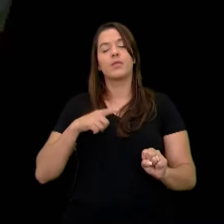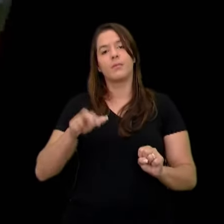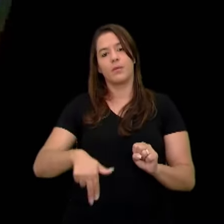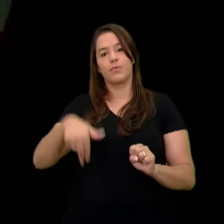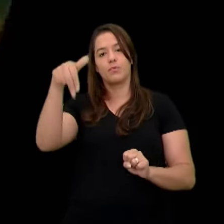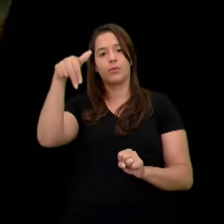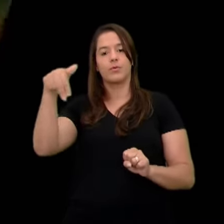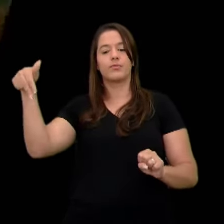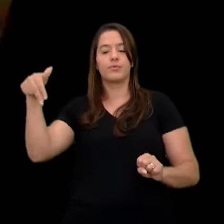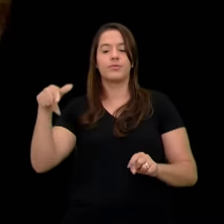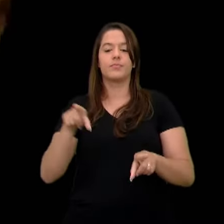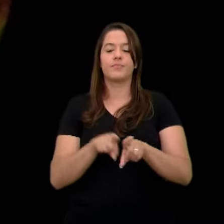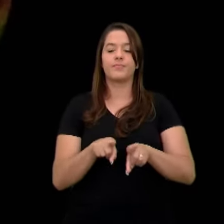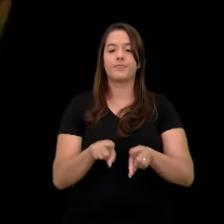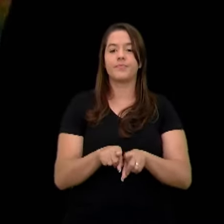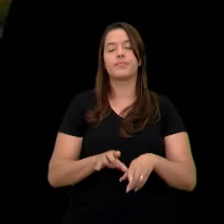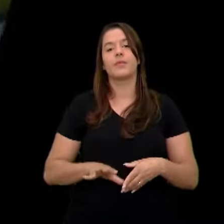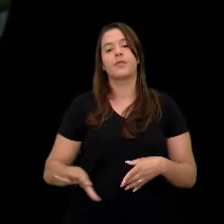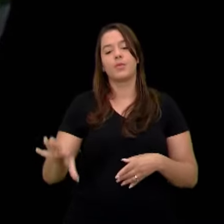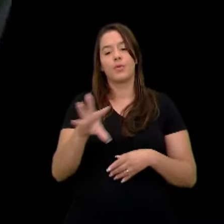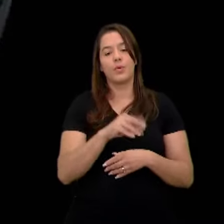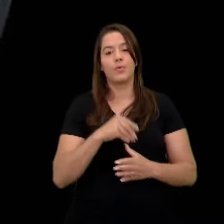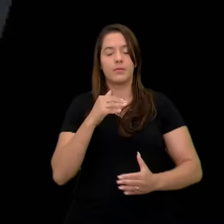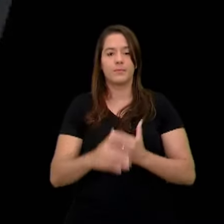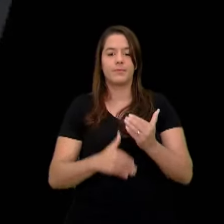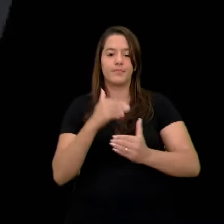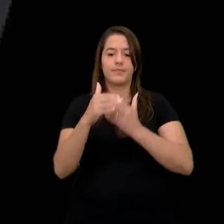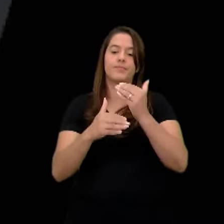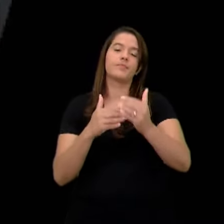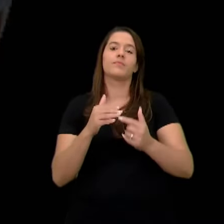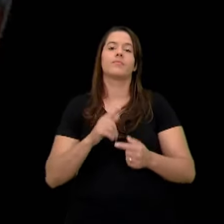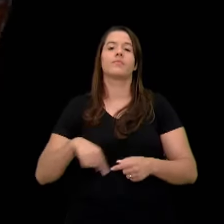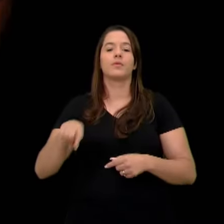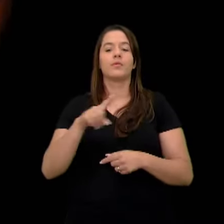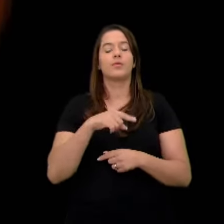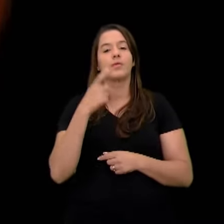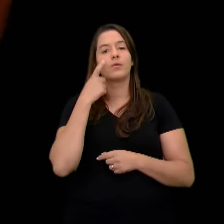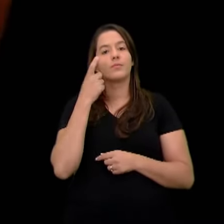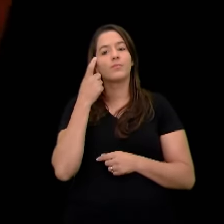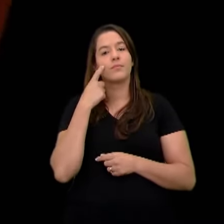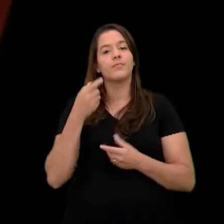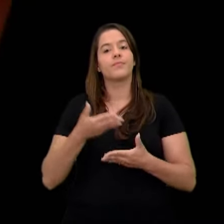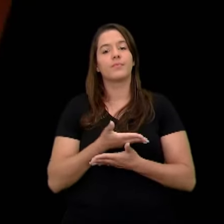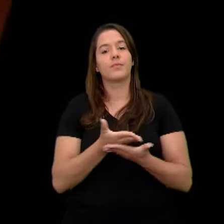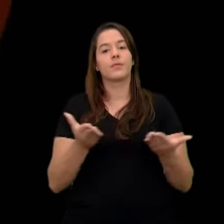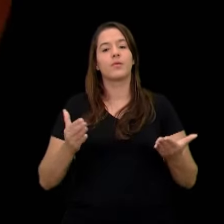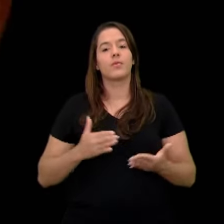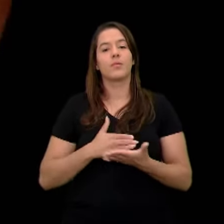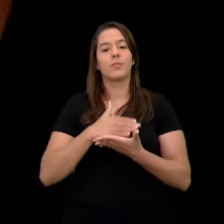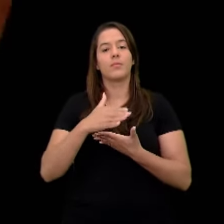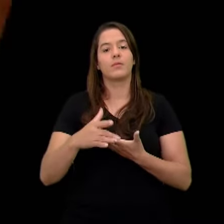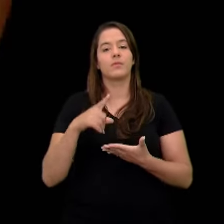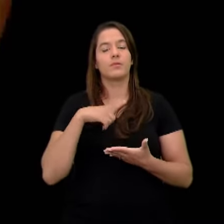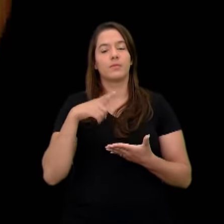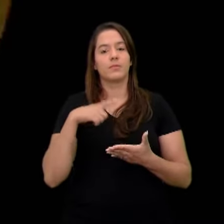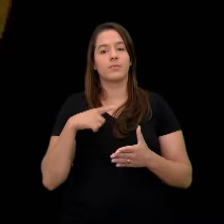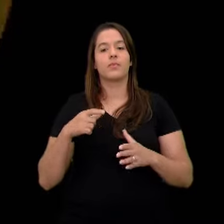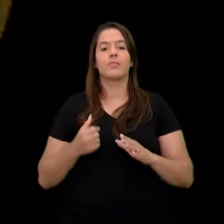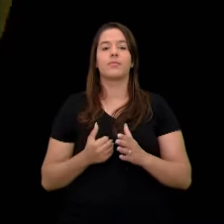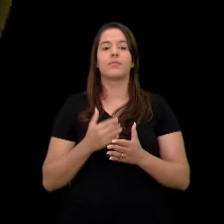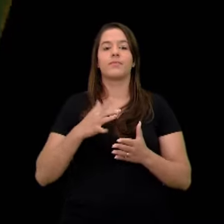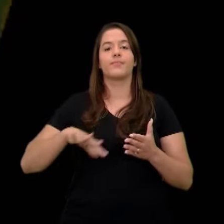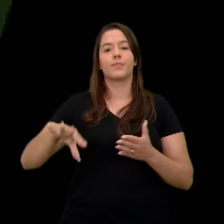norte. Então todo esse processo aí, né, é o que faz parte aí do que nós vimos aí, começamos aí na